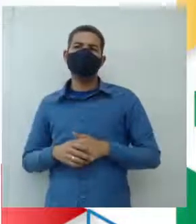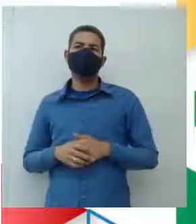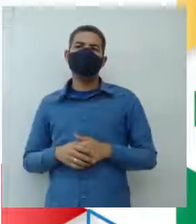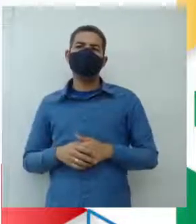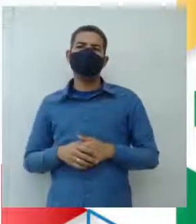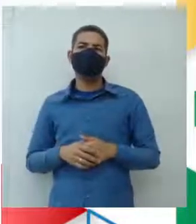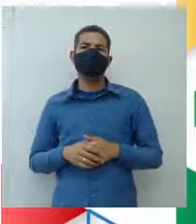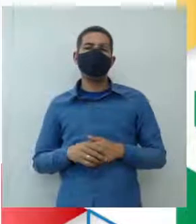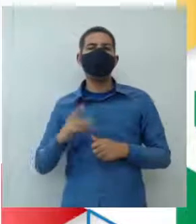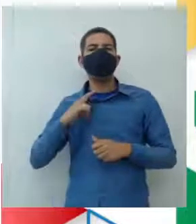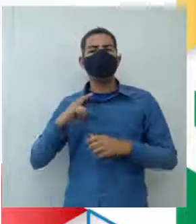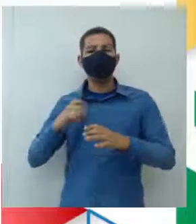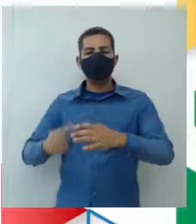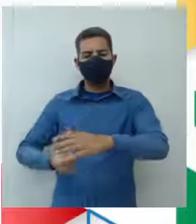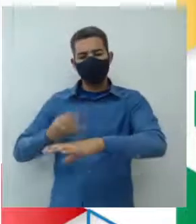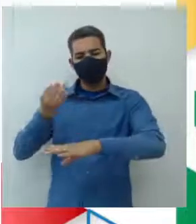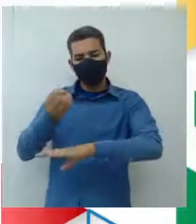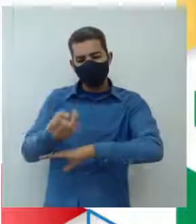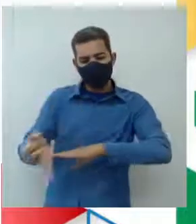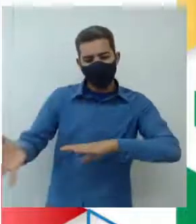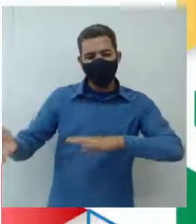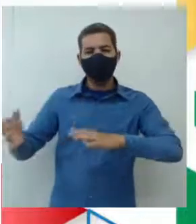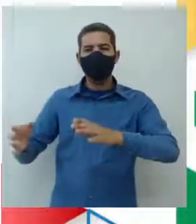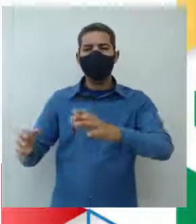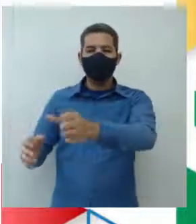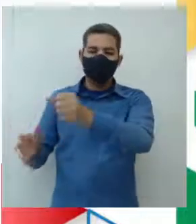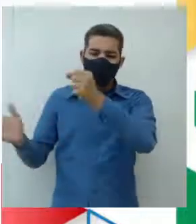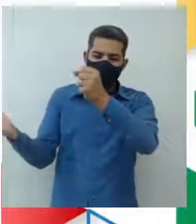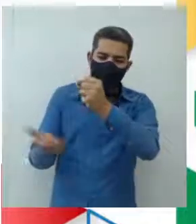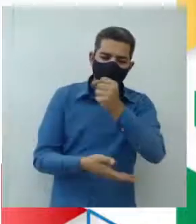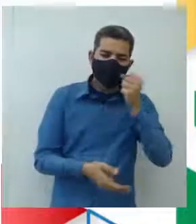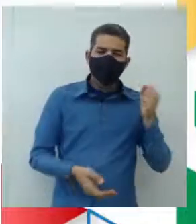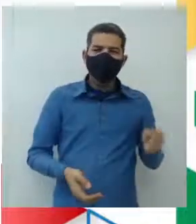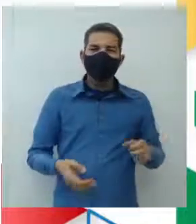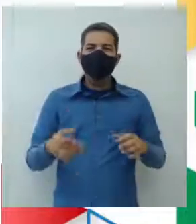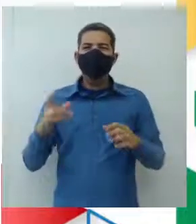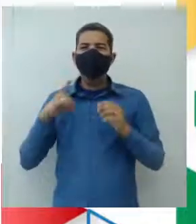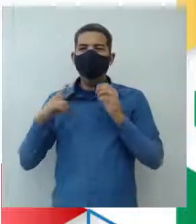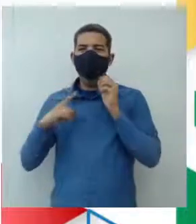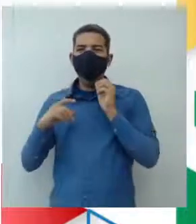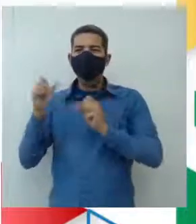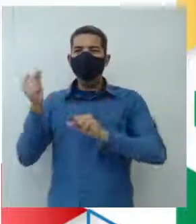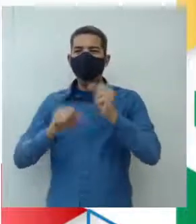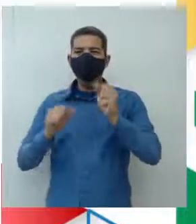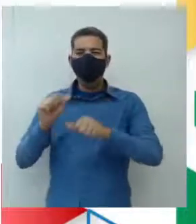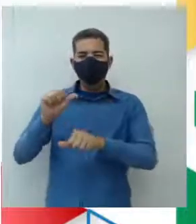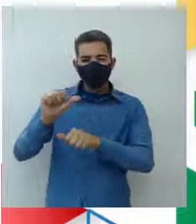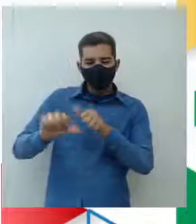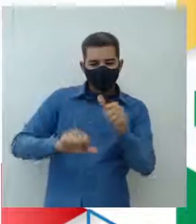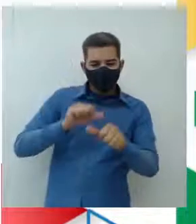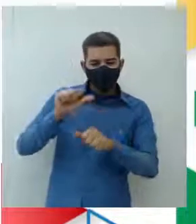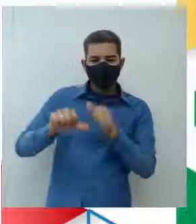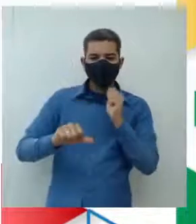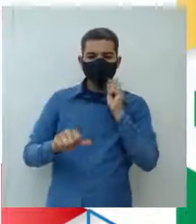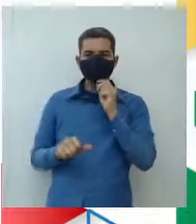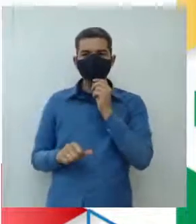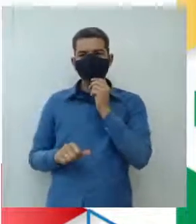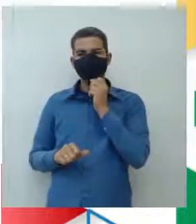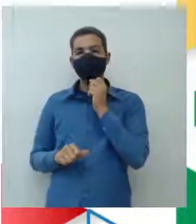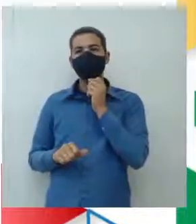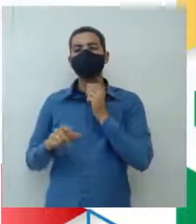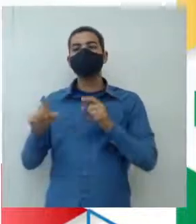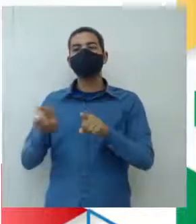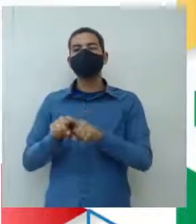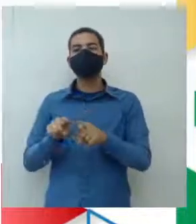vai plantar, onde se vai colher, mas a indústria ela já vai estar ali para modificar todas essas matérias-primas. E a gente vai ter